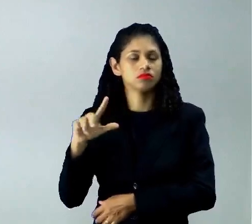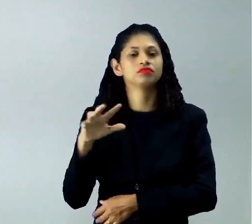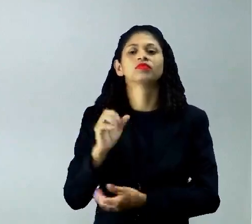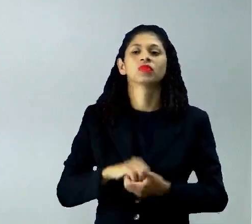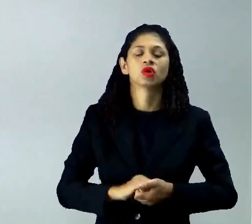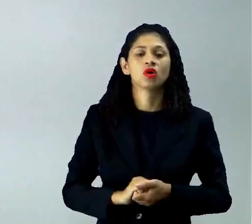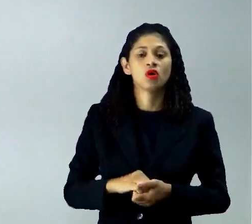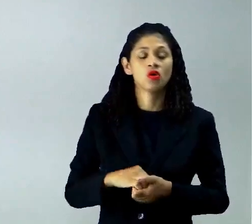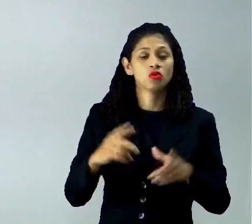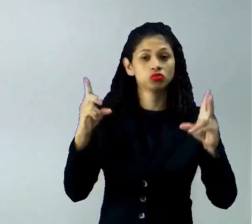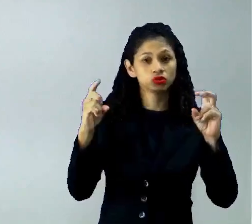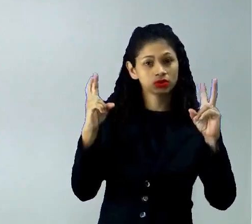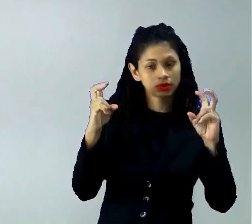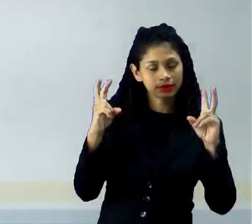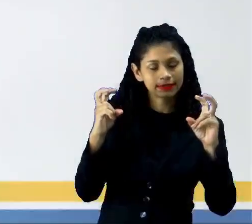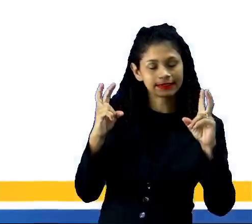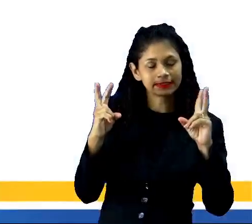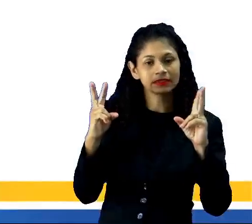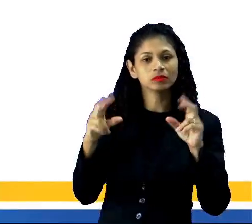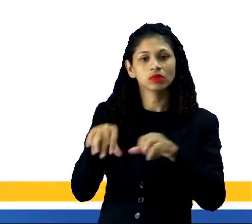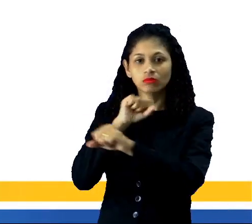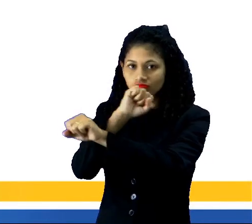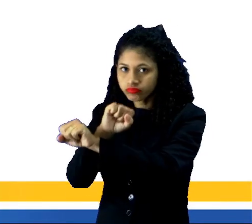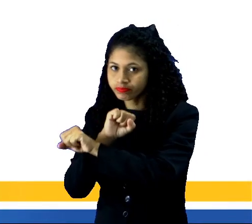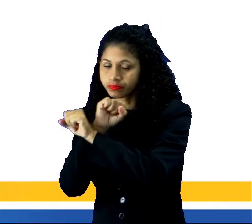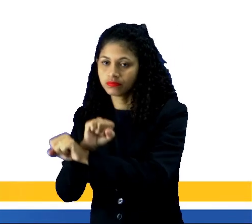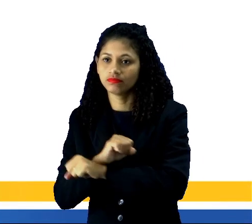tráfico negreiro. Vamos lá?